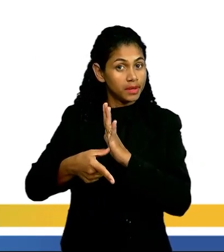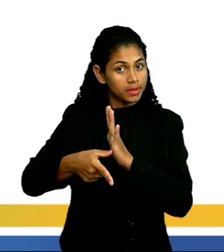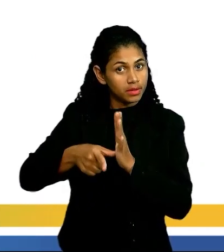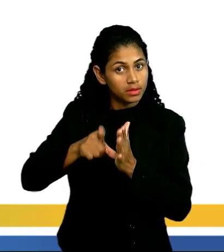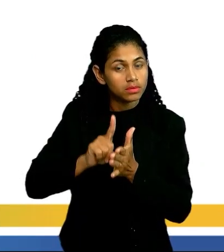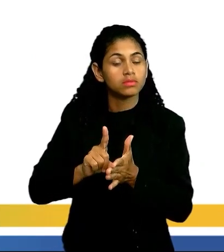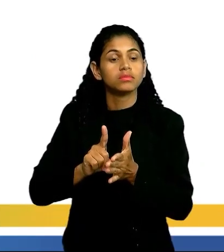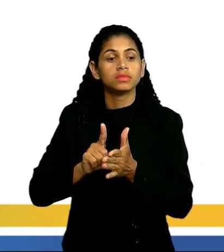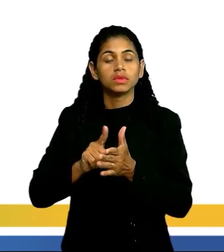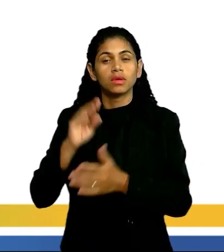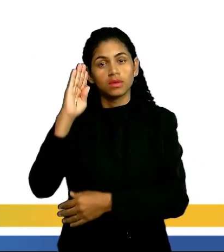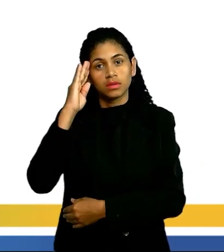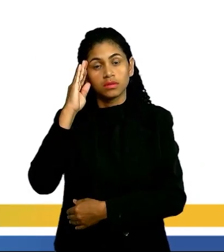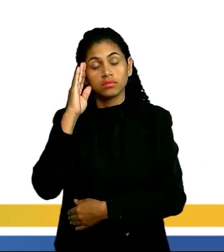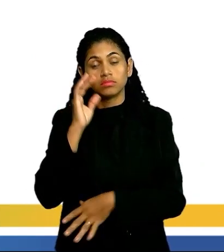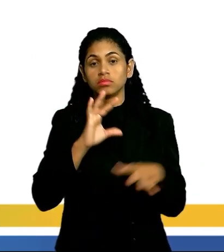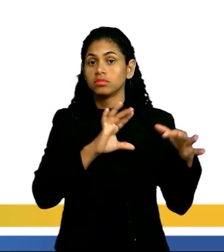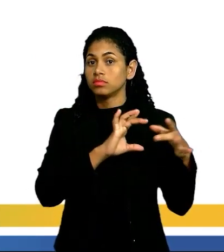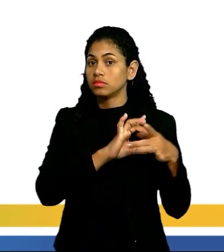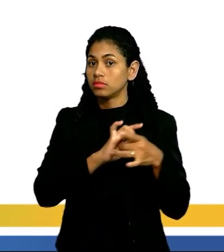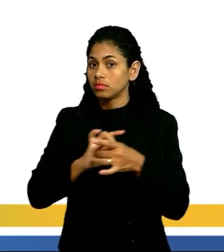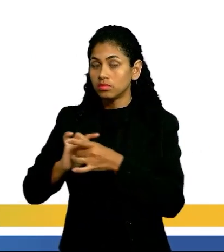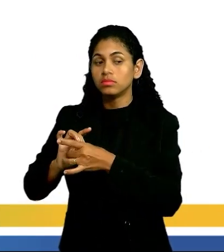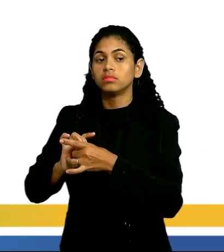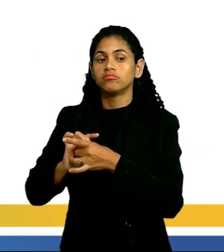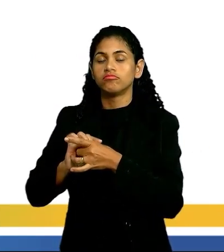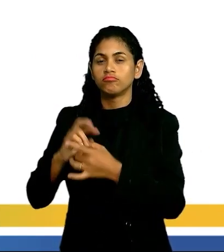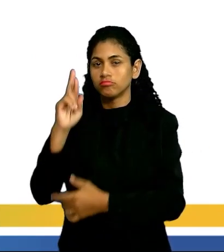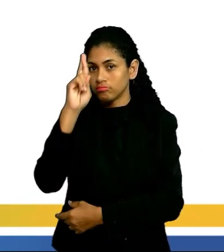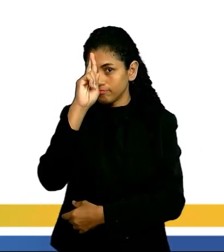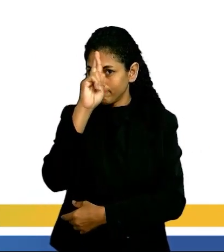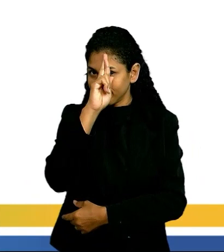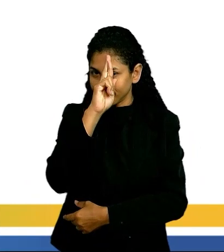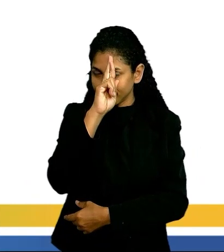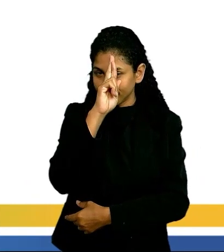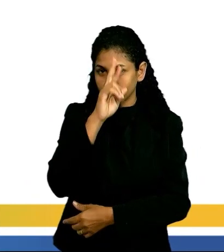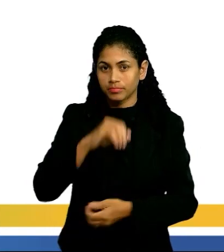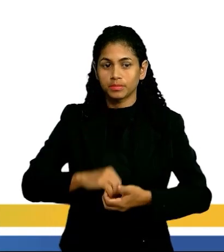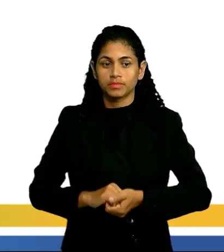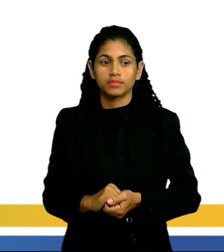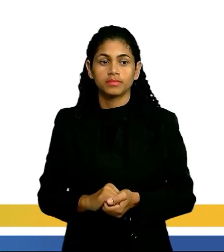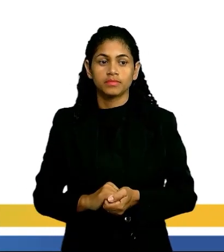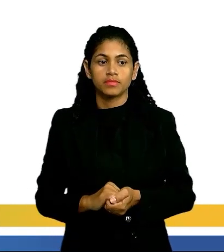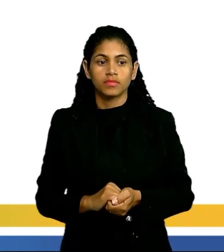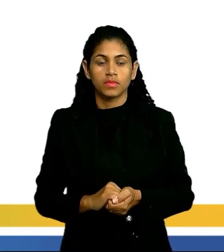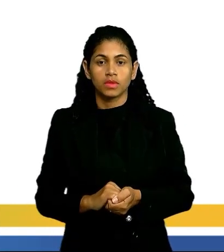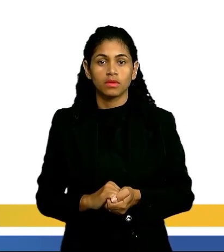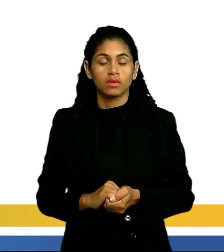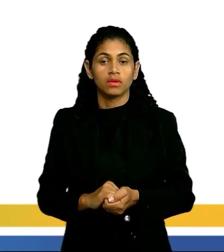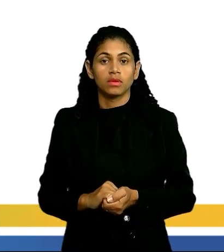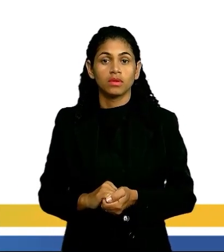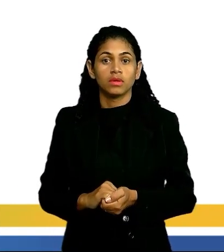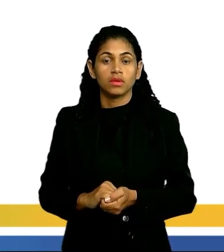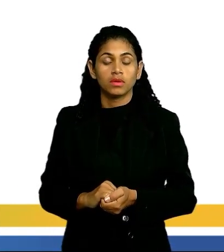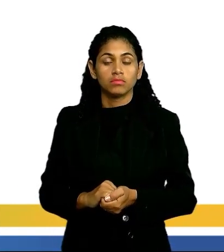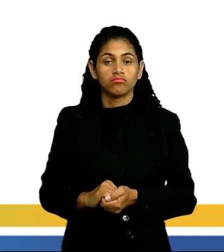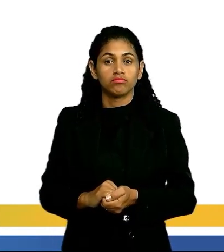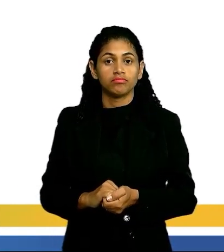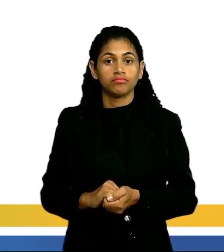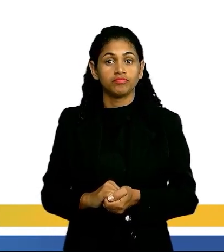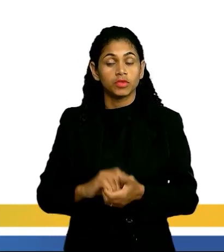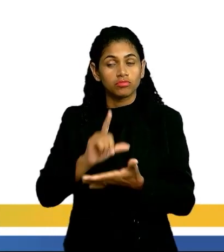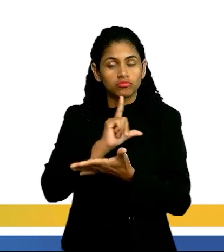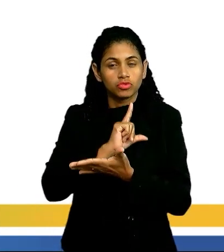totalitários, né, vamos entender o contexto histórico, né, os antecedentes. Nós estamos saindo de